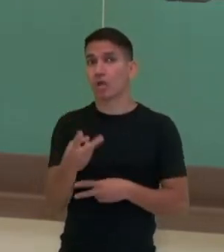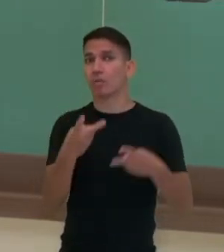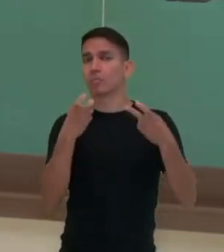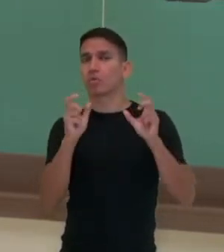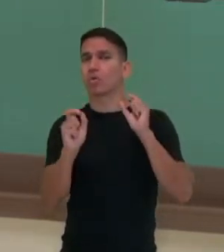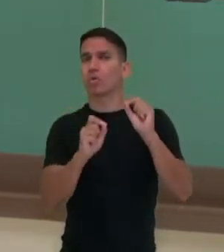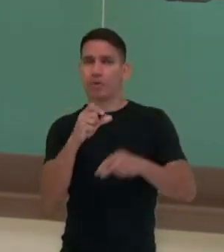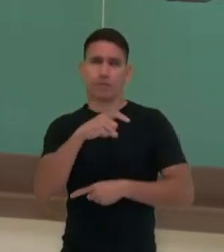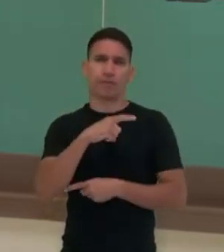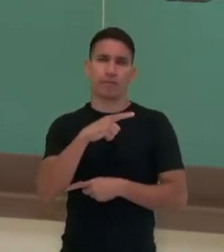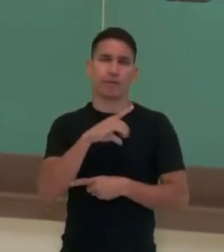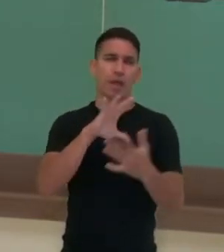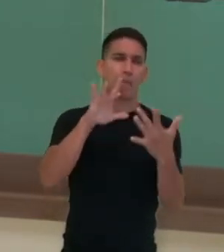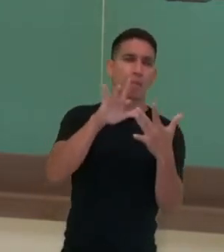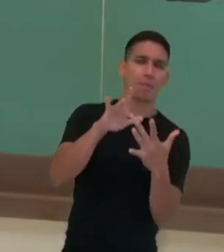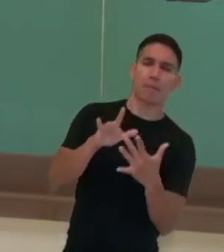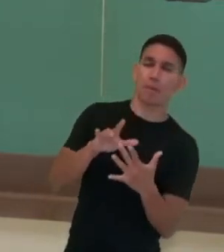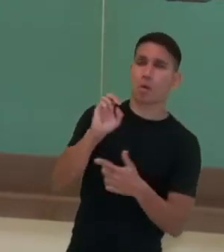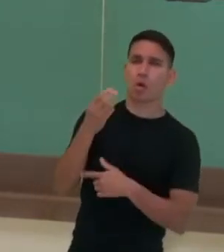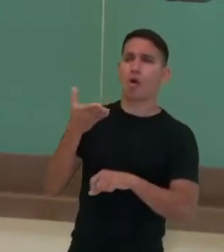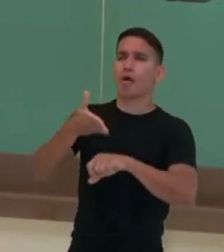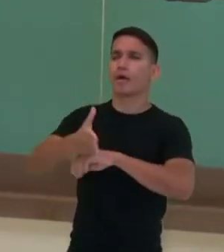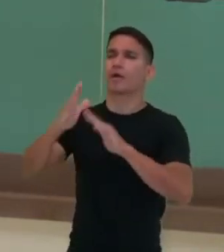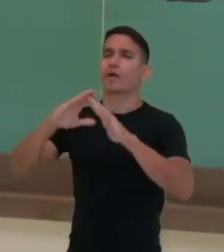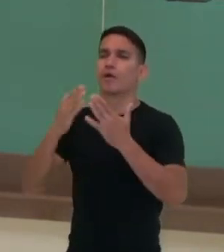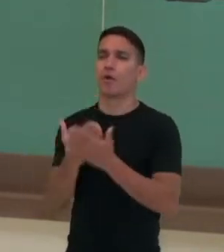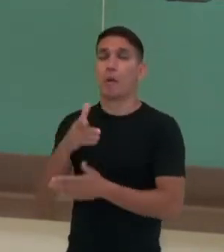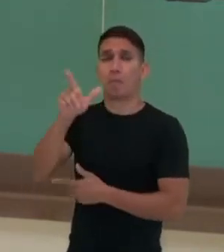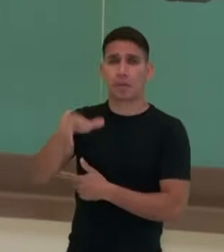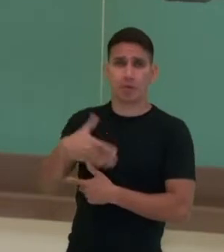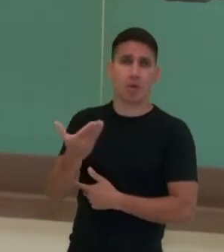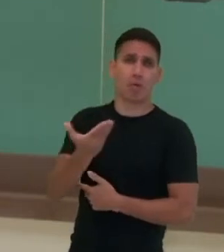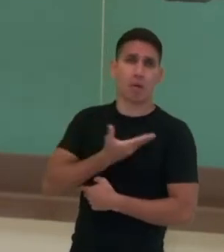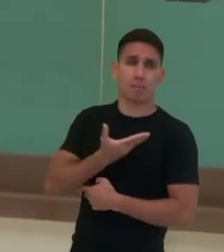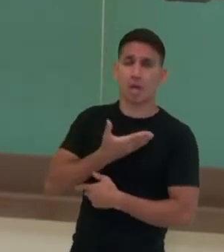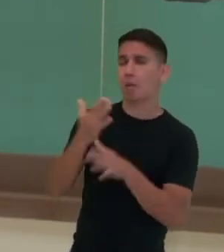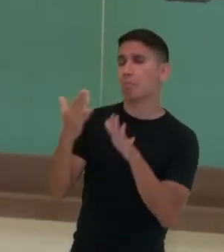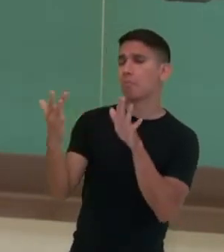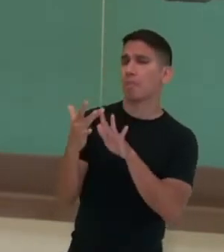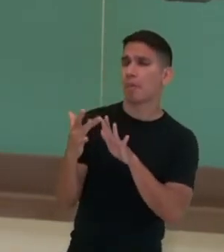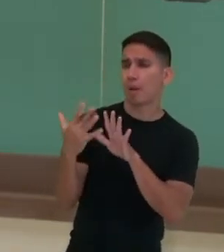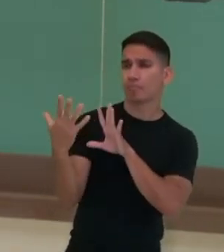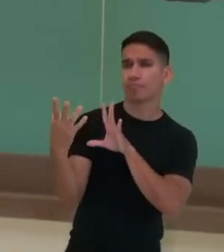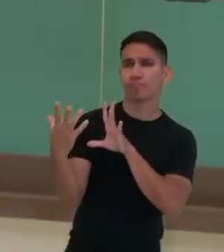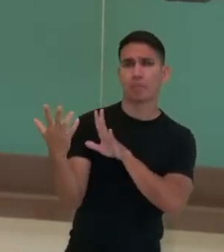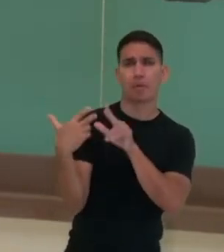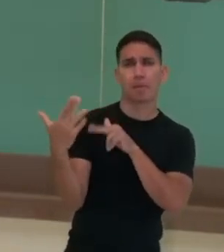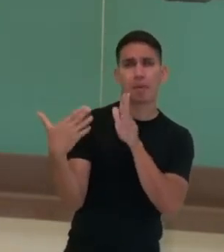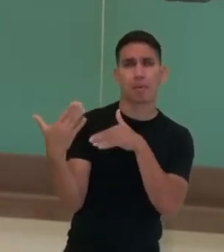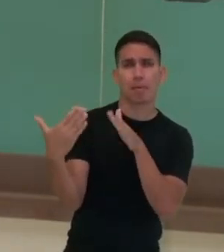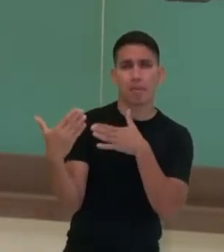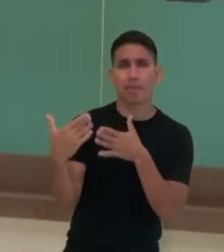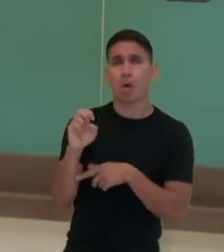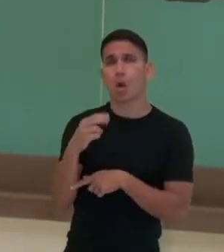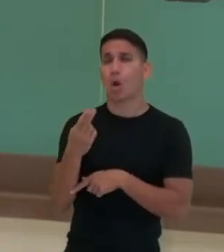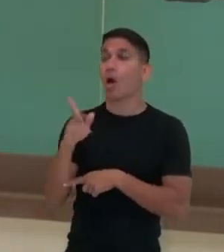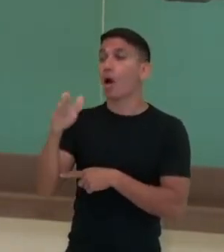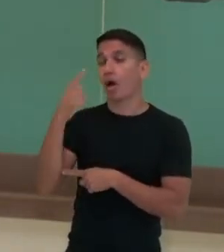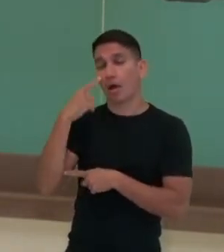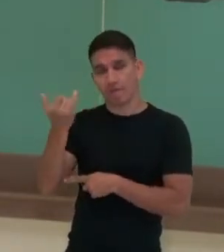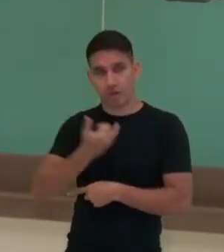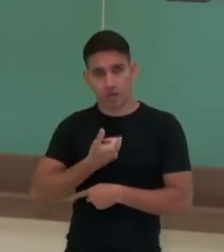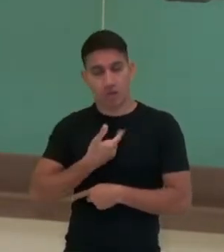contato, né, porque ou vai na escola uma pessoa, pode ser, ou porque alguém indicou, recomendou, ó, leia